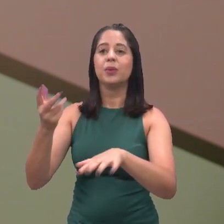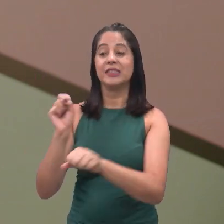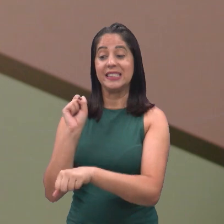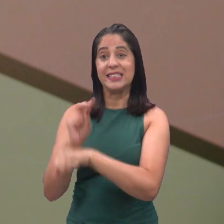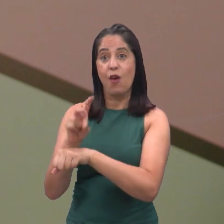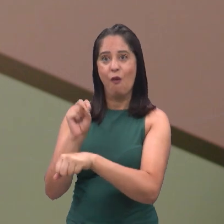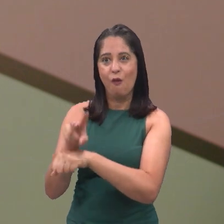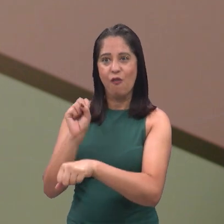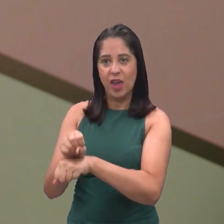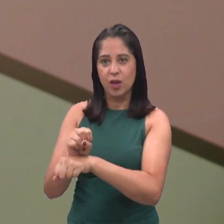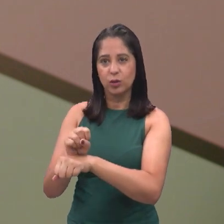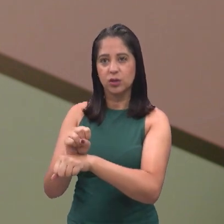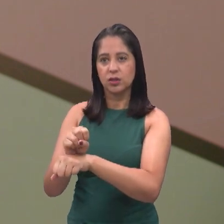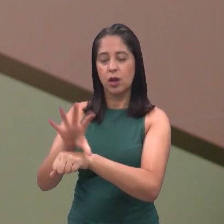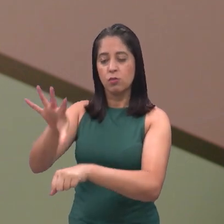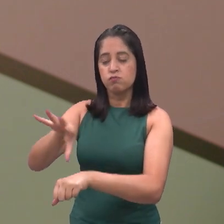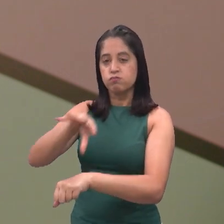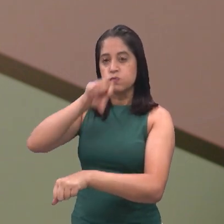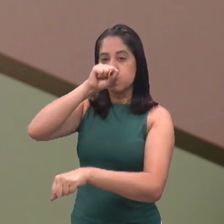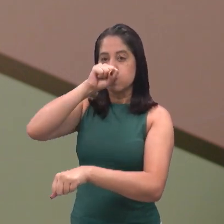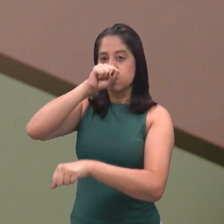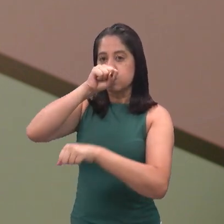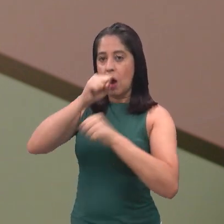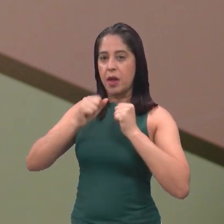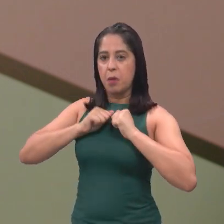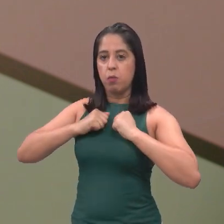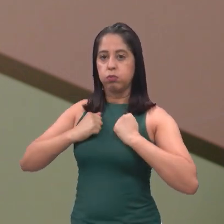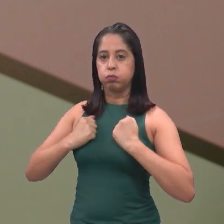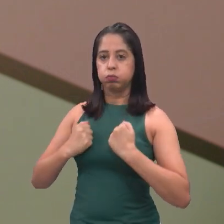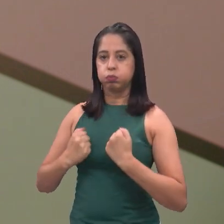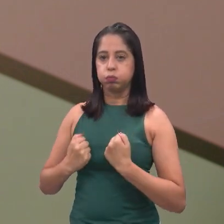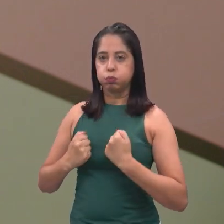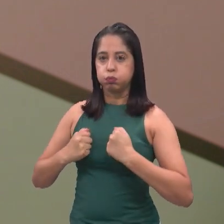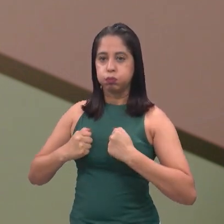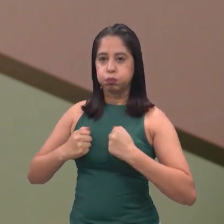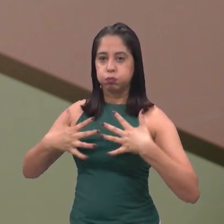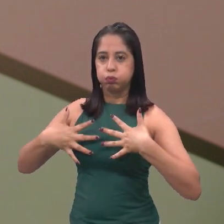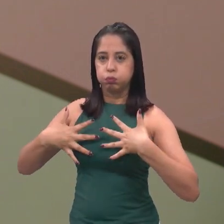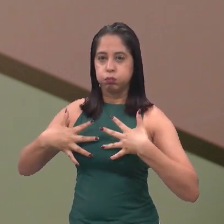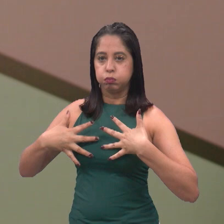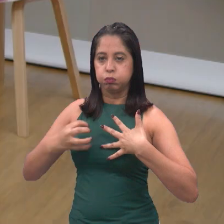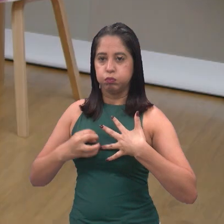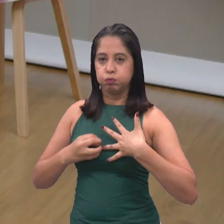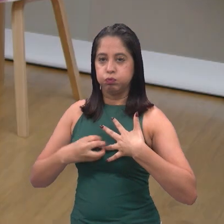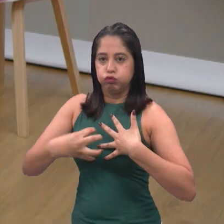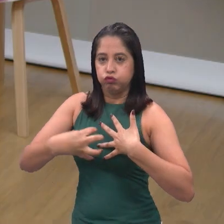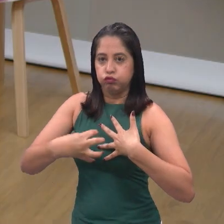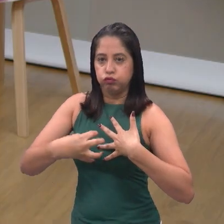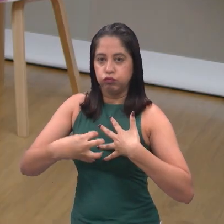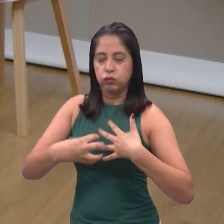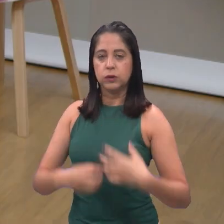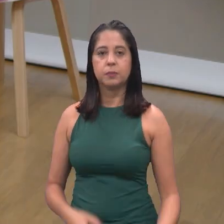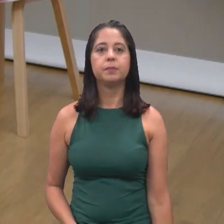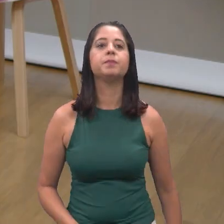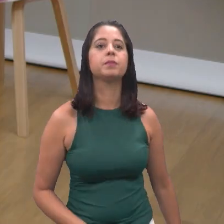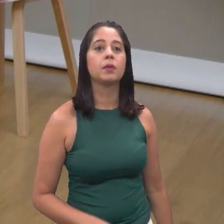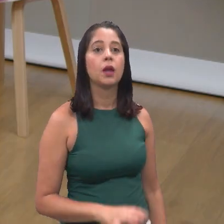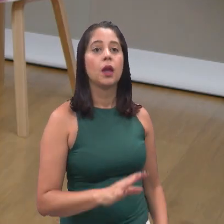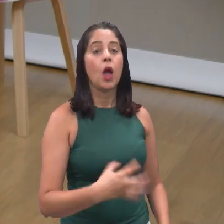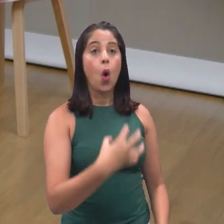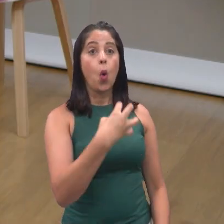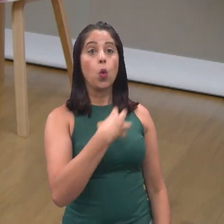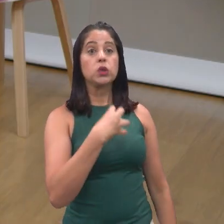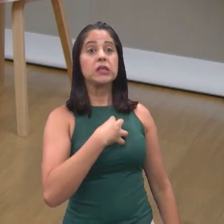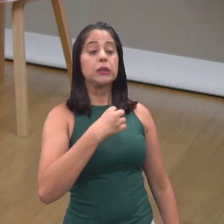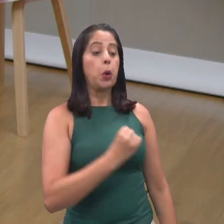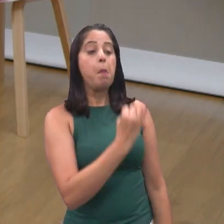síndrome gripal e evoluía para uma pneumonia viral bem exuberante. E quais são os principais sintomas? Como que as pessoas